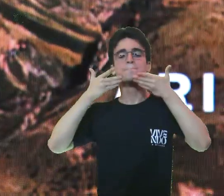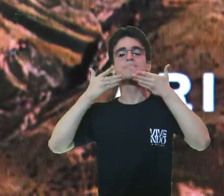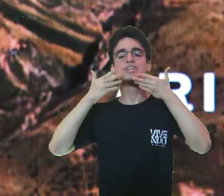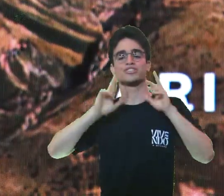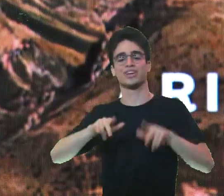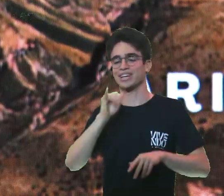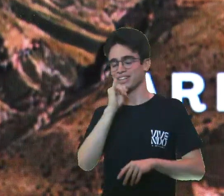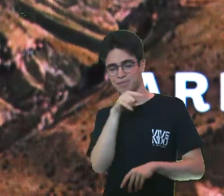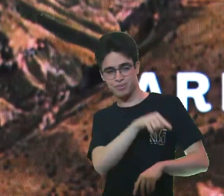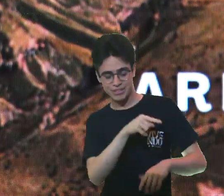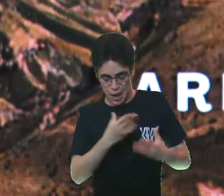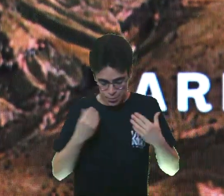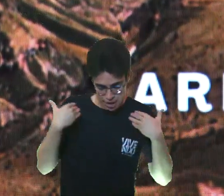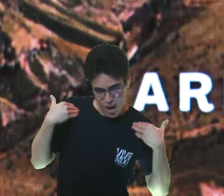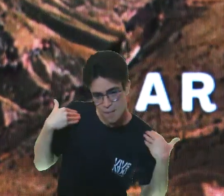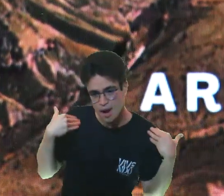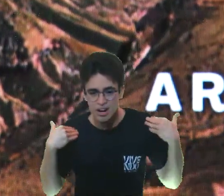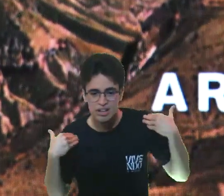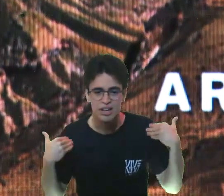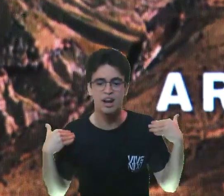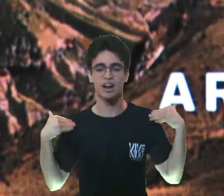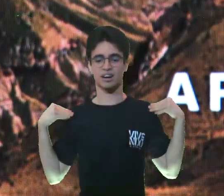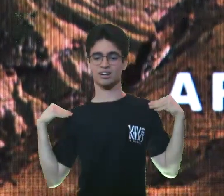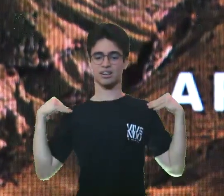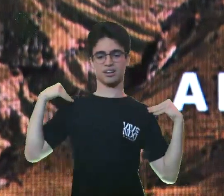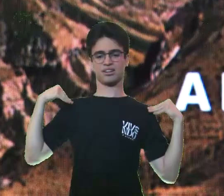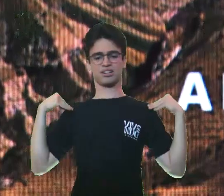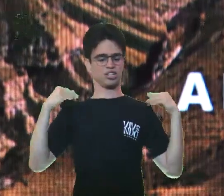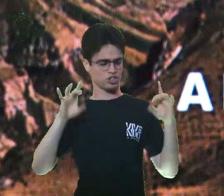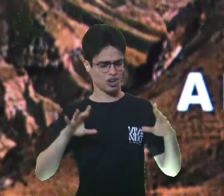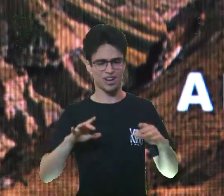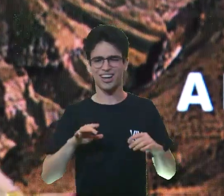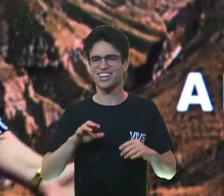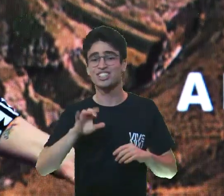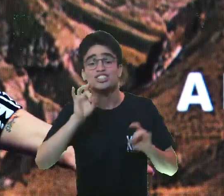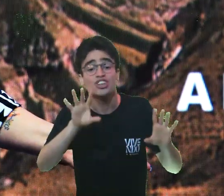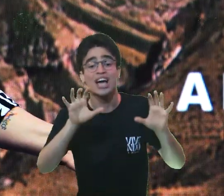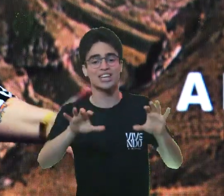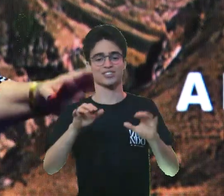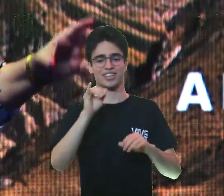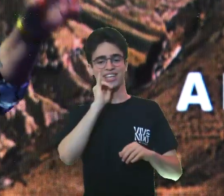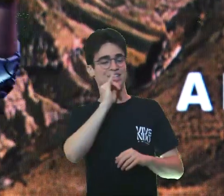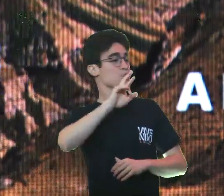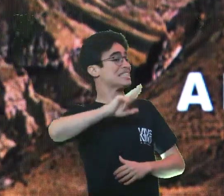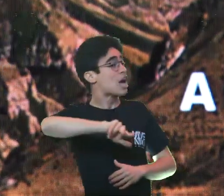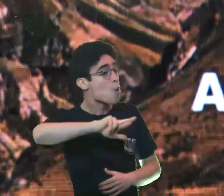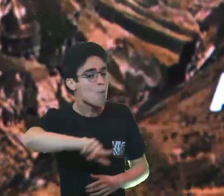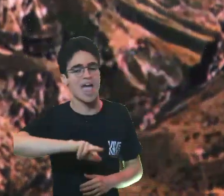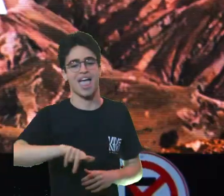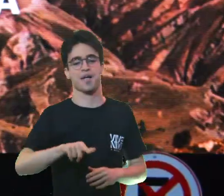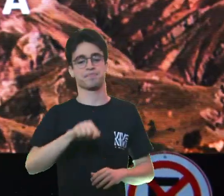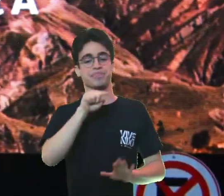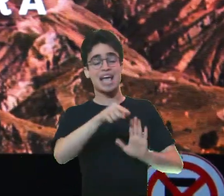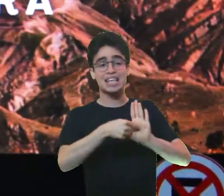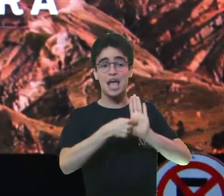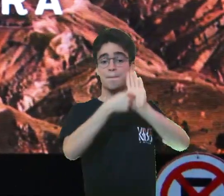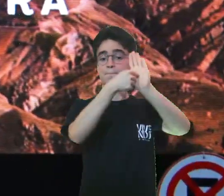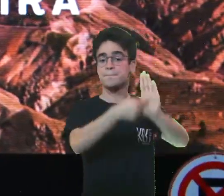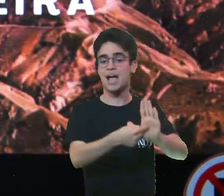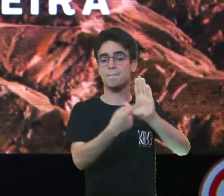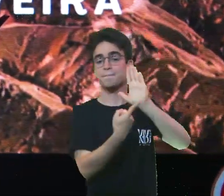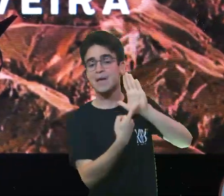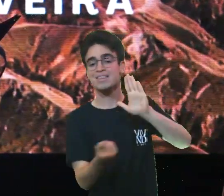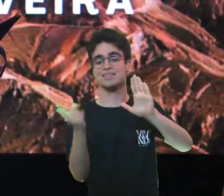você anda muito cabisbaixo, ergue a cabeça, homem, olha para cima. Não, essa expressão